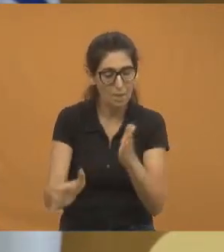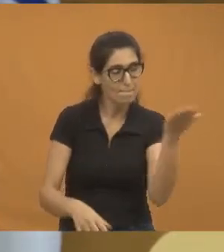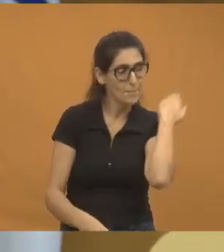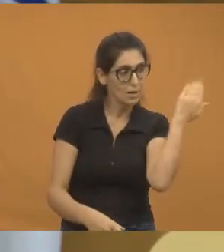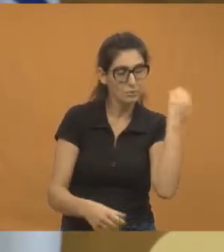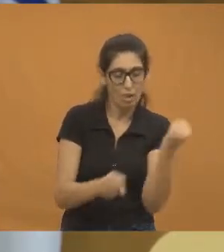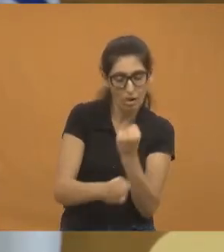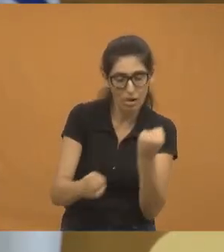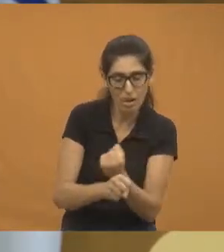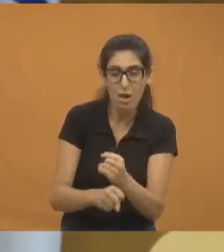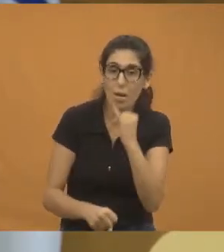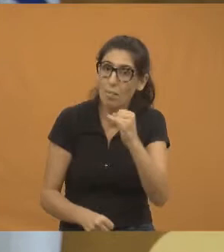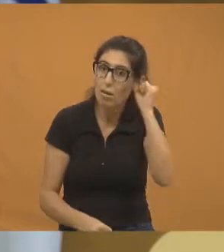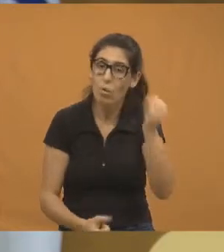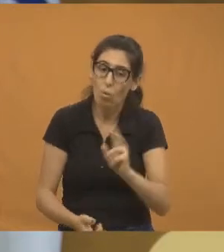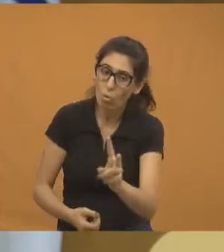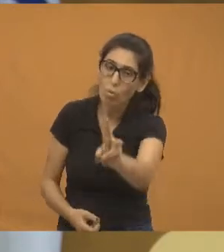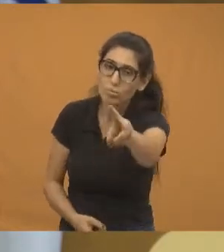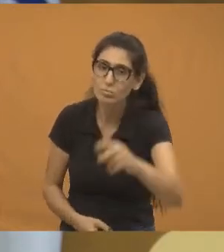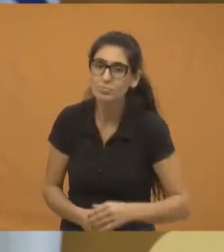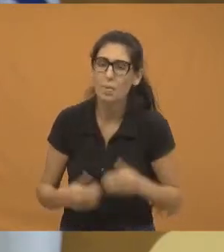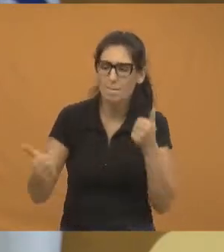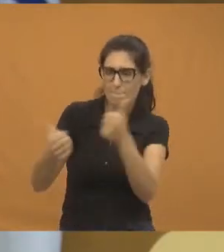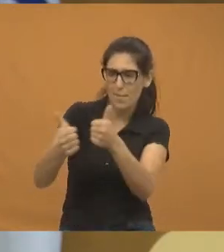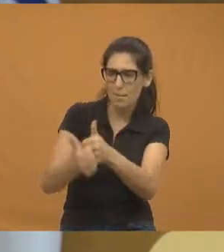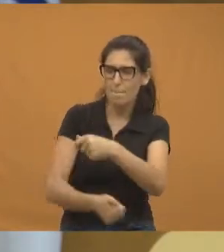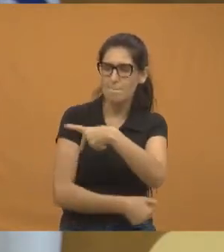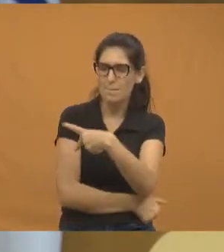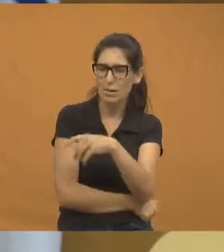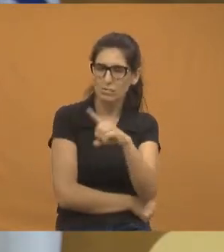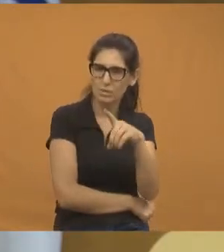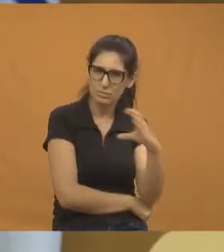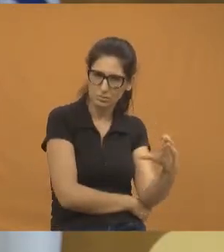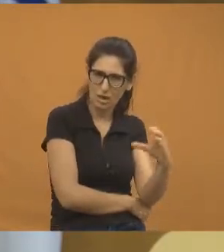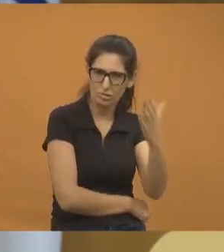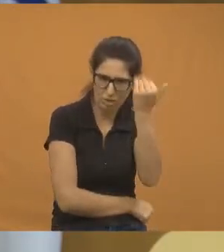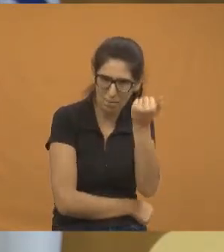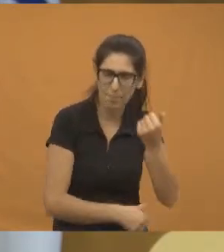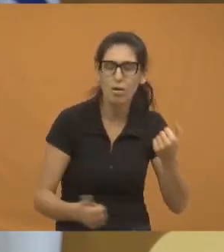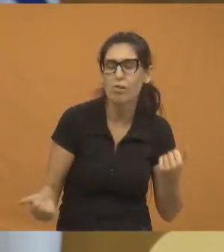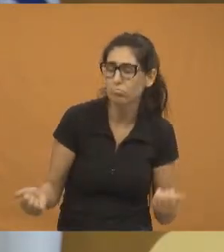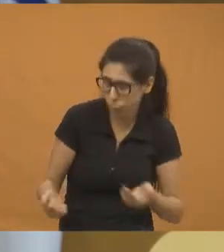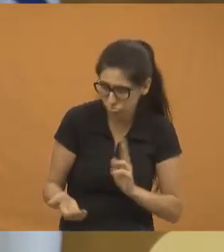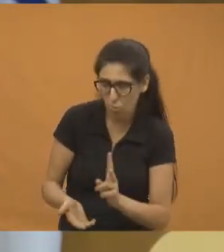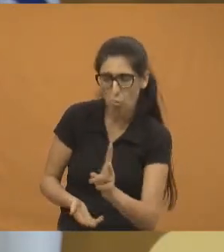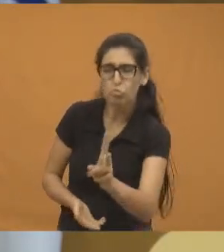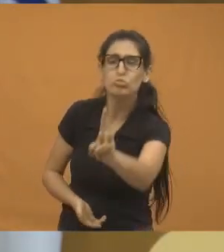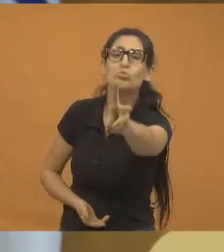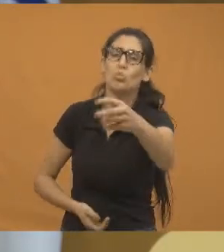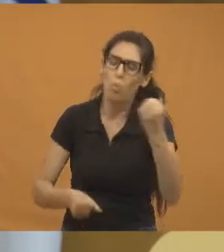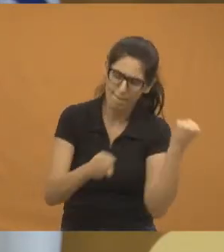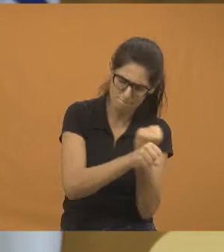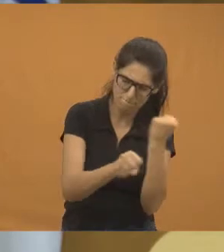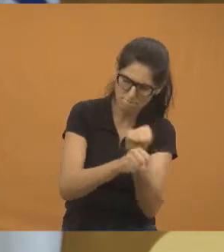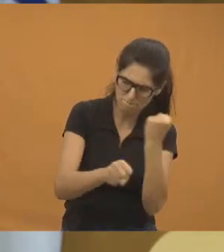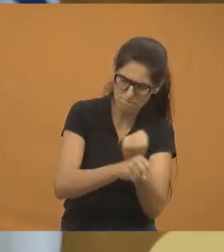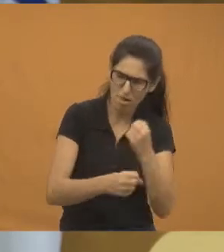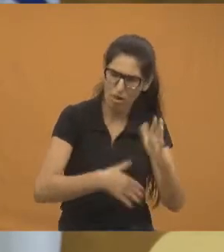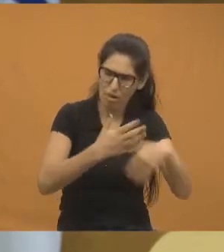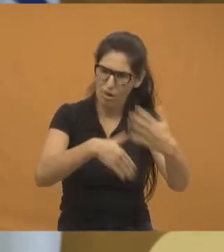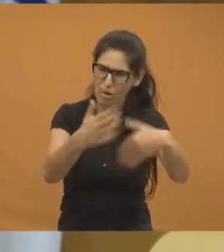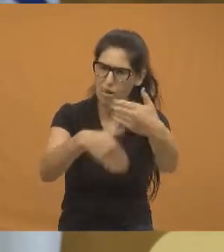ali perto do parque do da cidade é isso que a gente quer kaká que a roda gira para frente não para